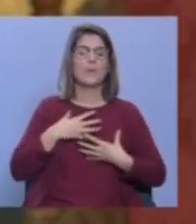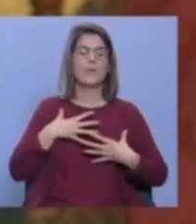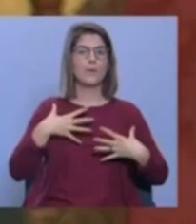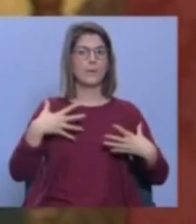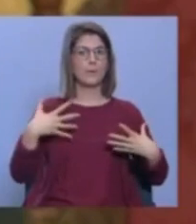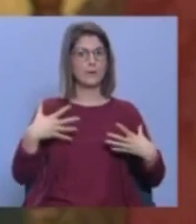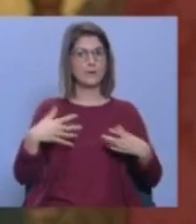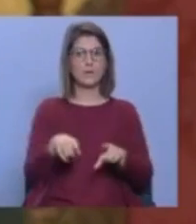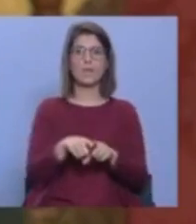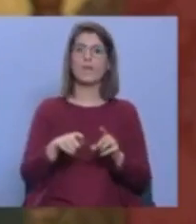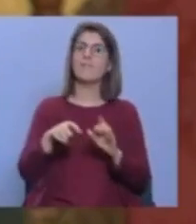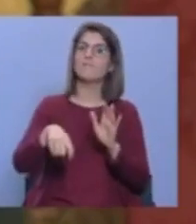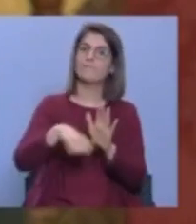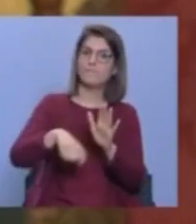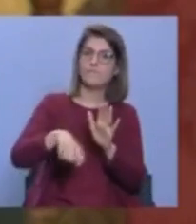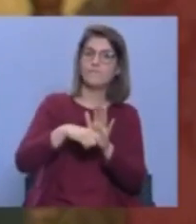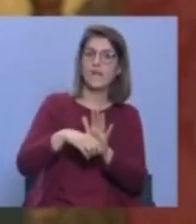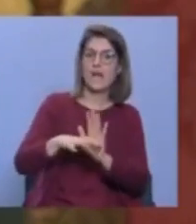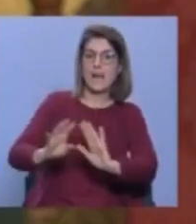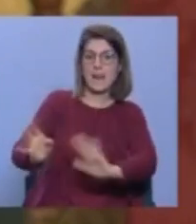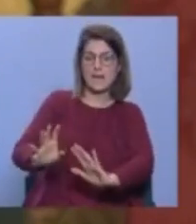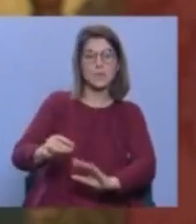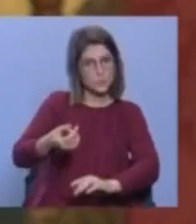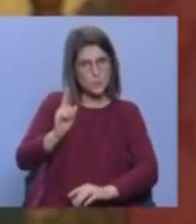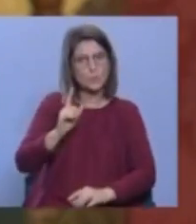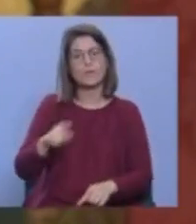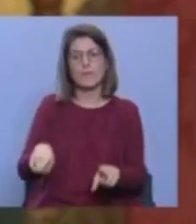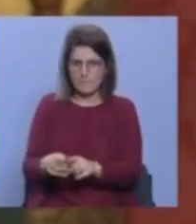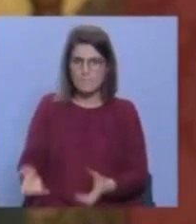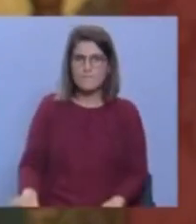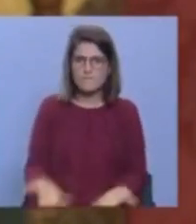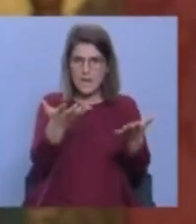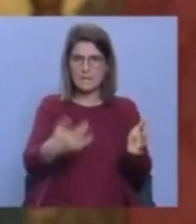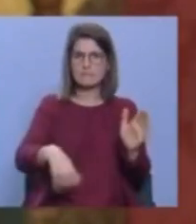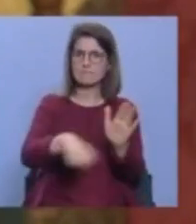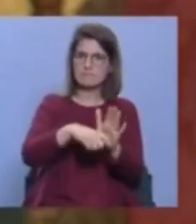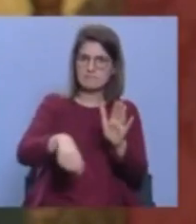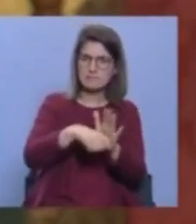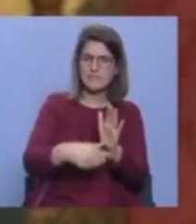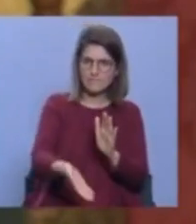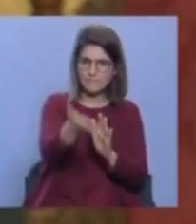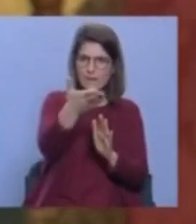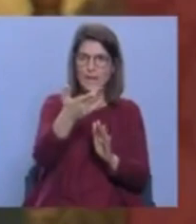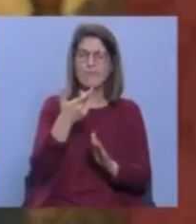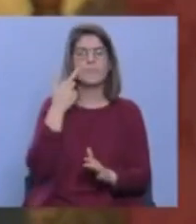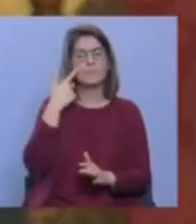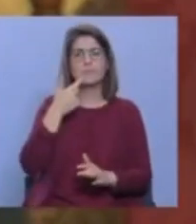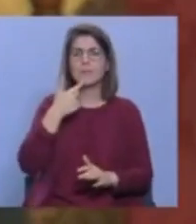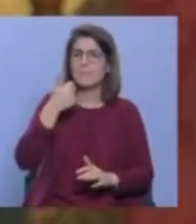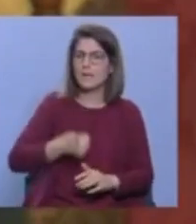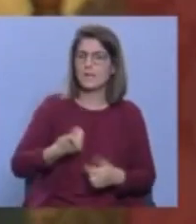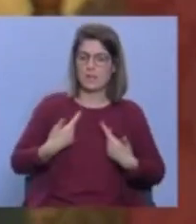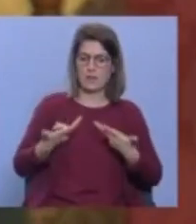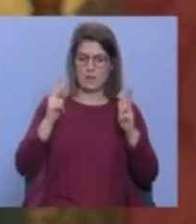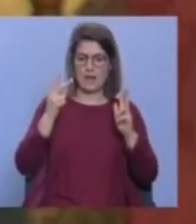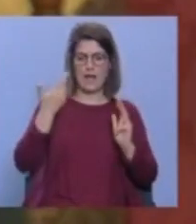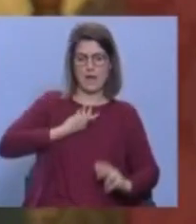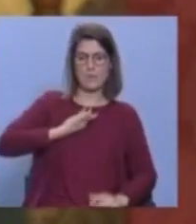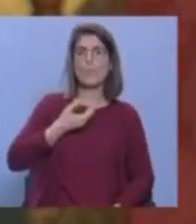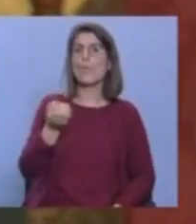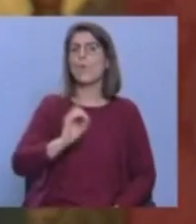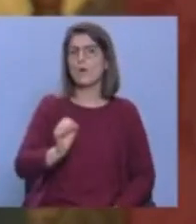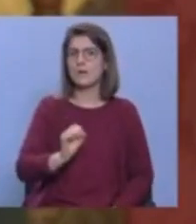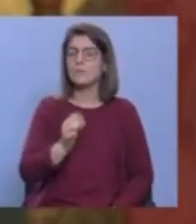nos priva das tentações, mas que nos manda para as tentações para nós percebermos realmente se somos livres. Mas há